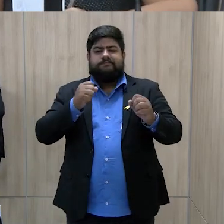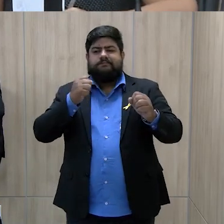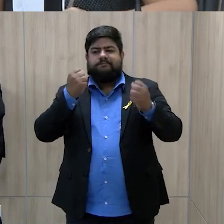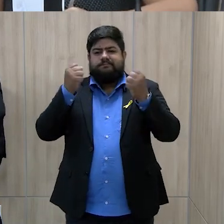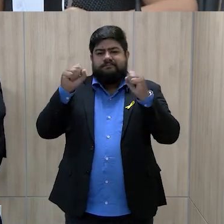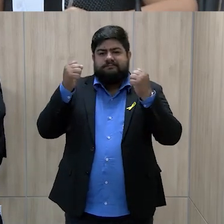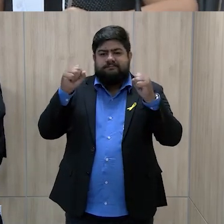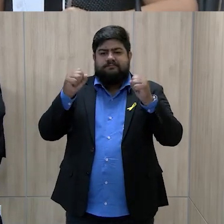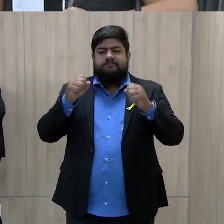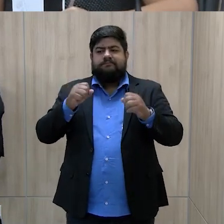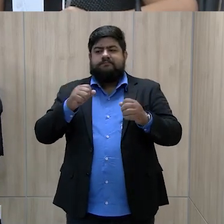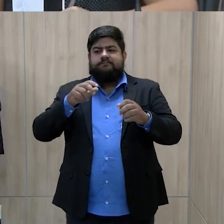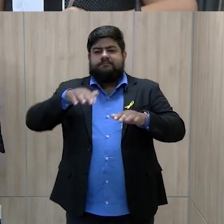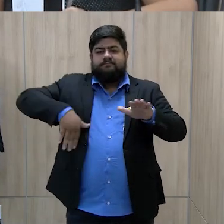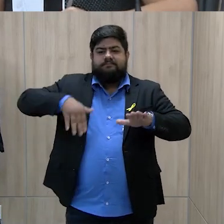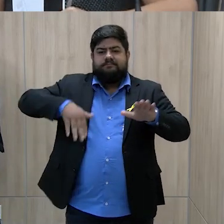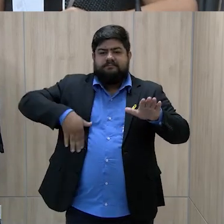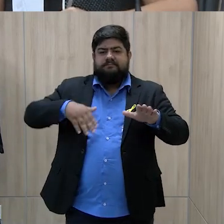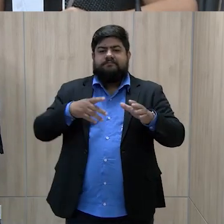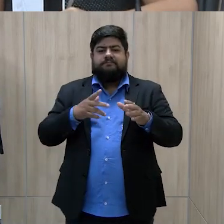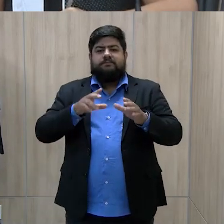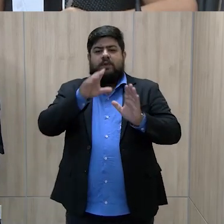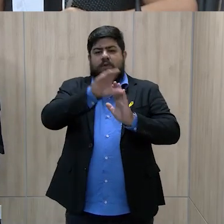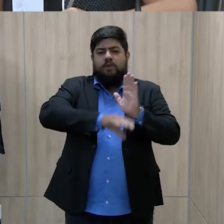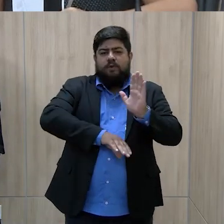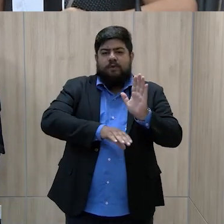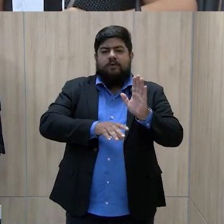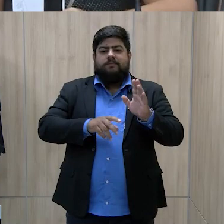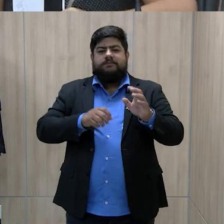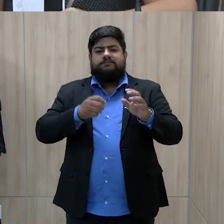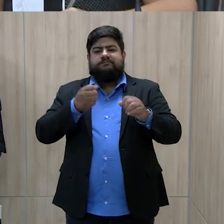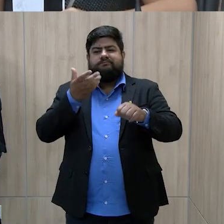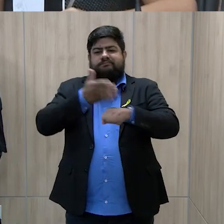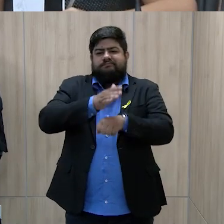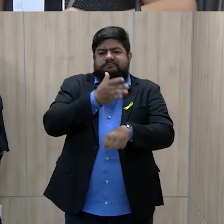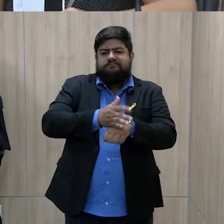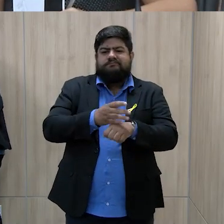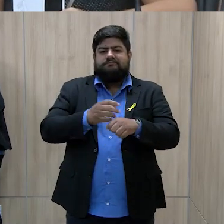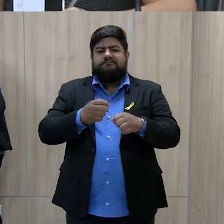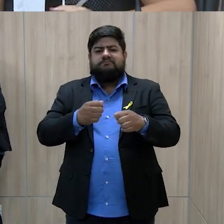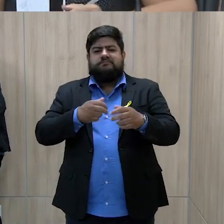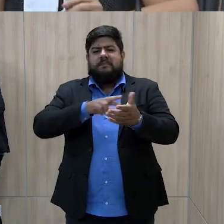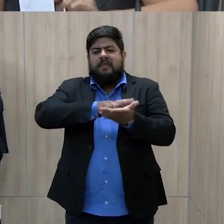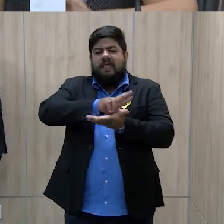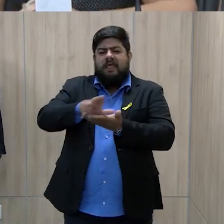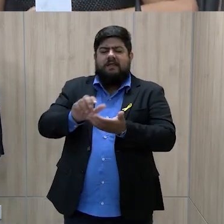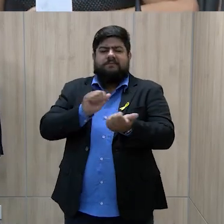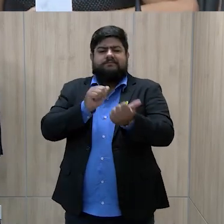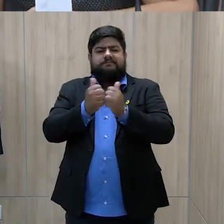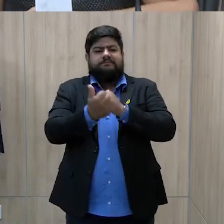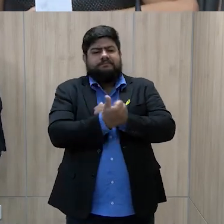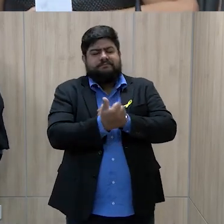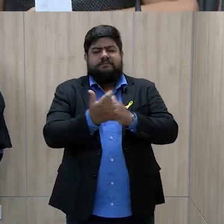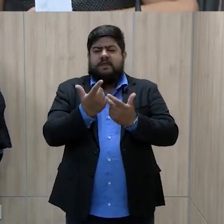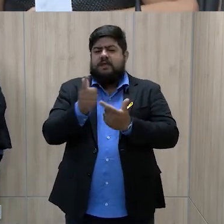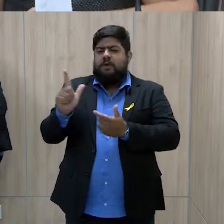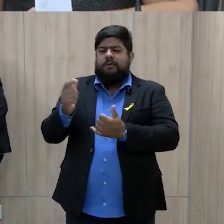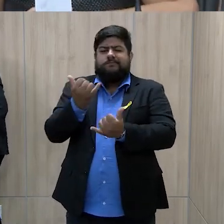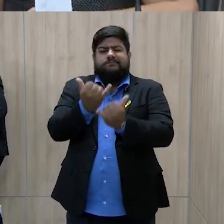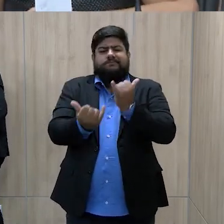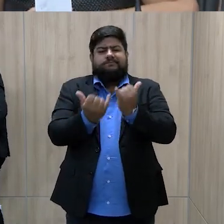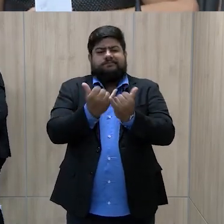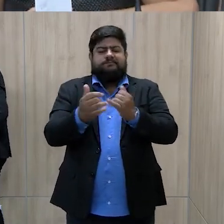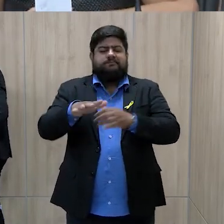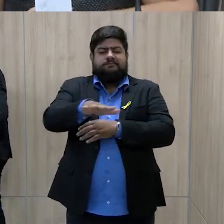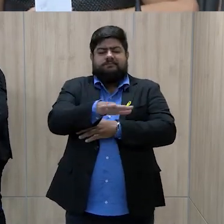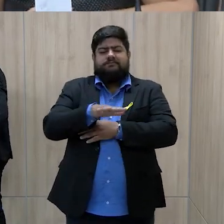Inácio musculação dança natação clubes esportivos e criativos atividades físicas desportivos recreativas ou similares e